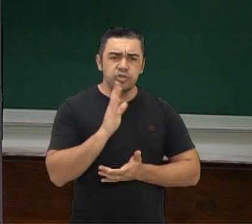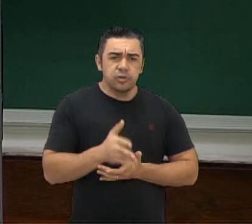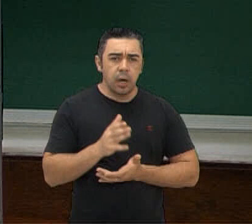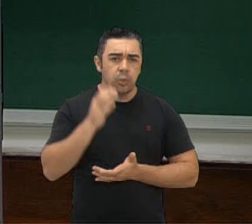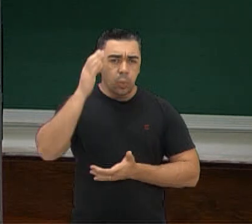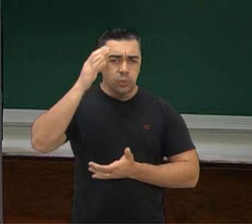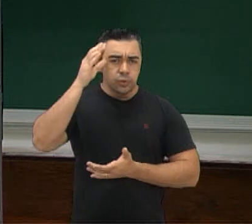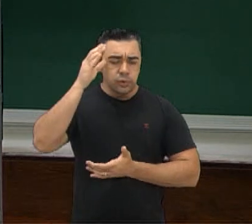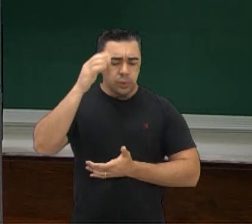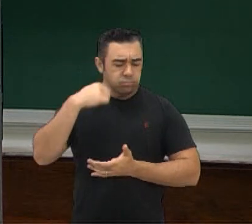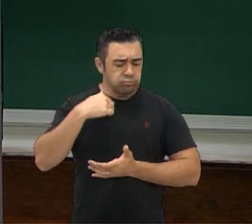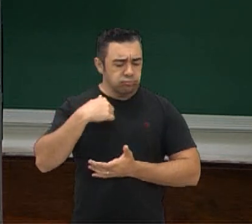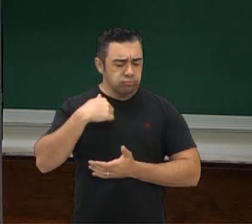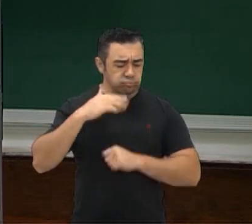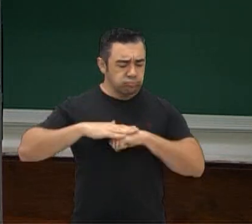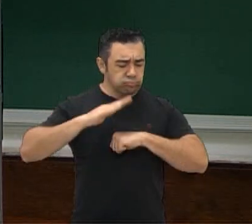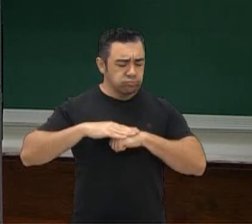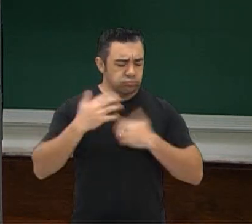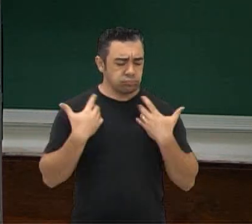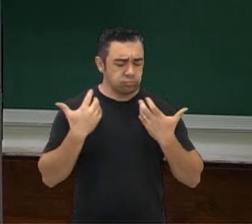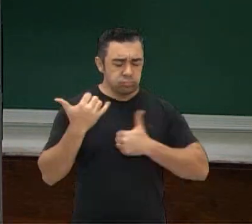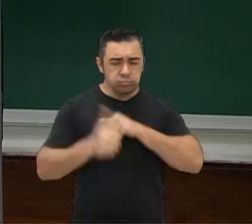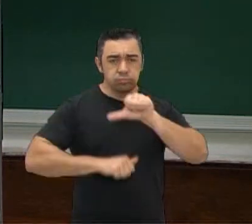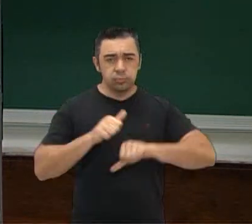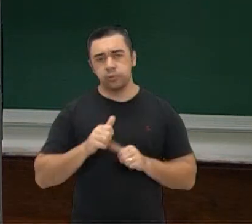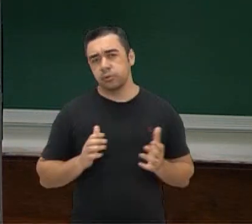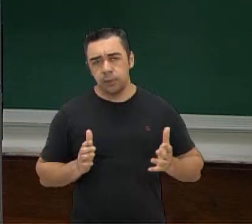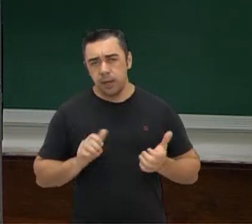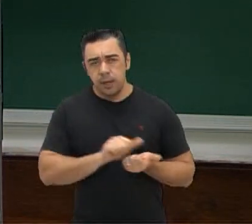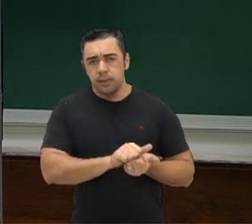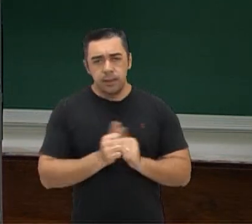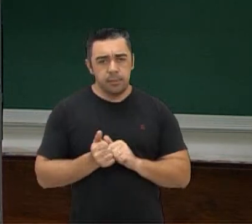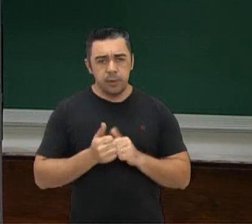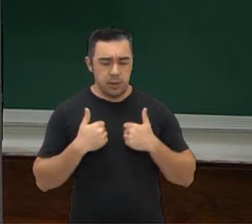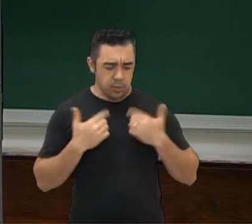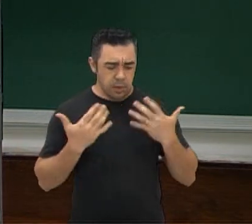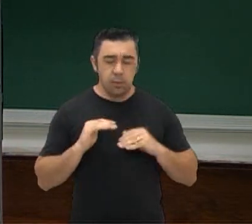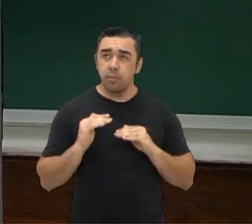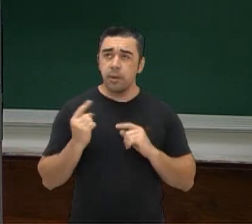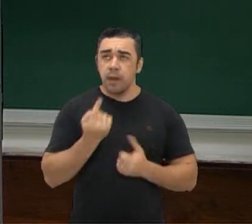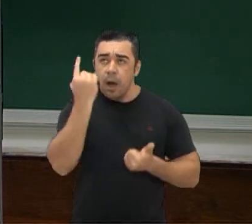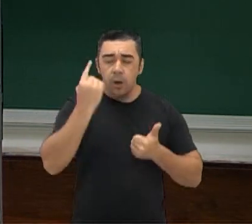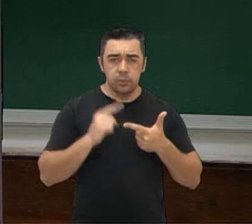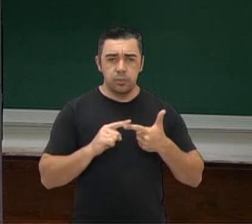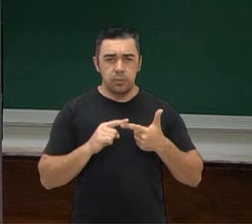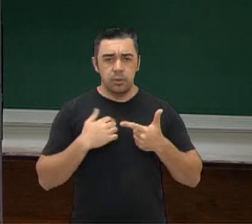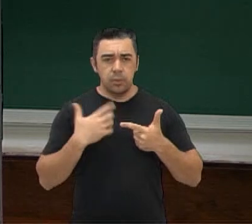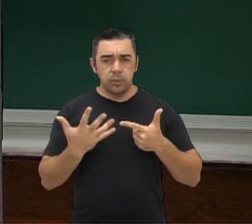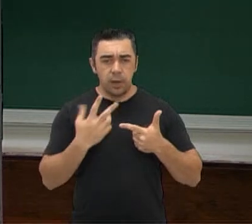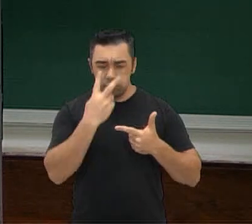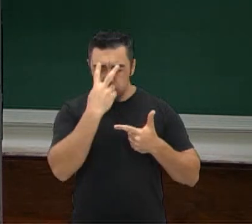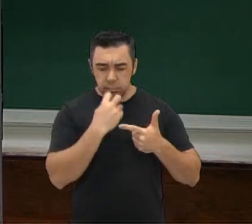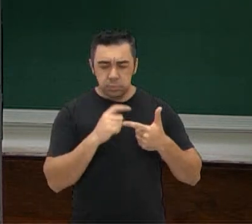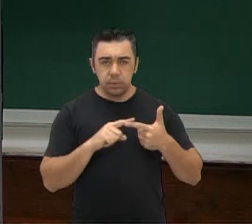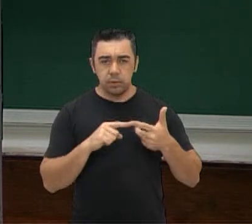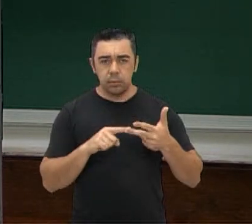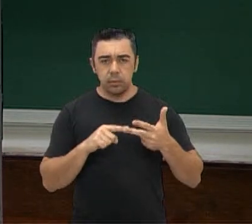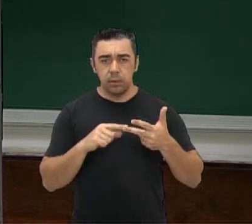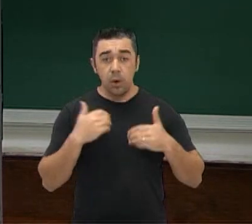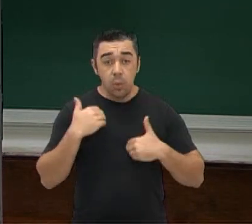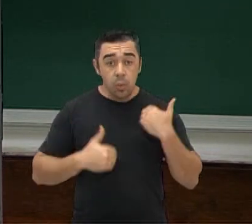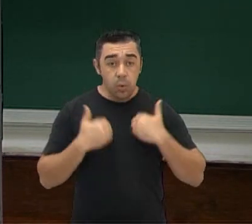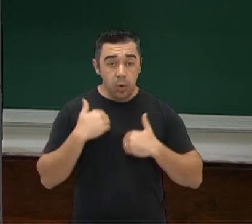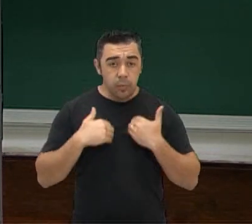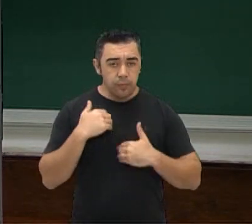conscientemente com intuito. Eu quero ficar maior, eu quero perder visão. Então, ele faz